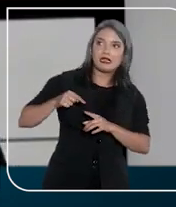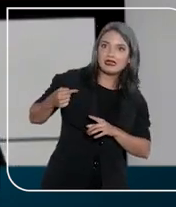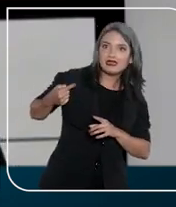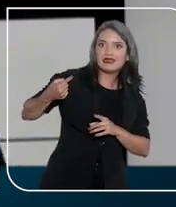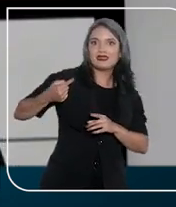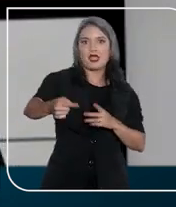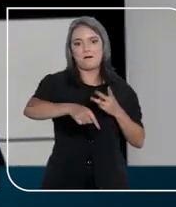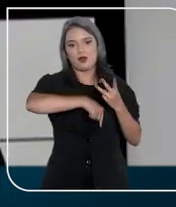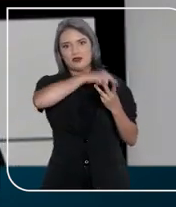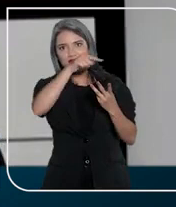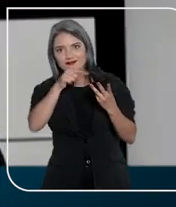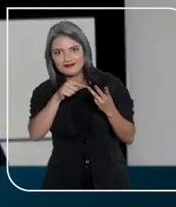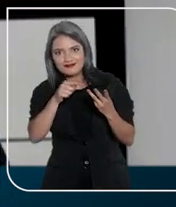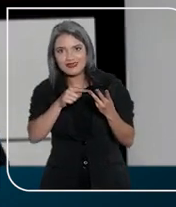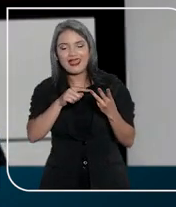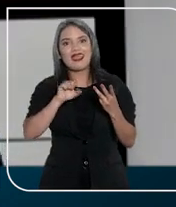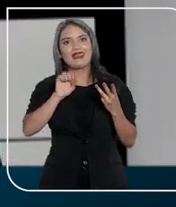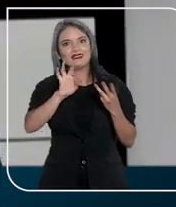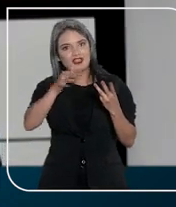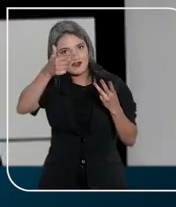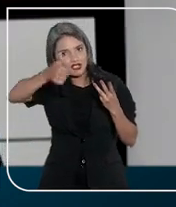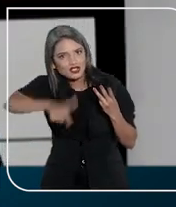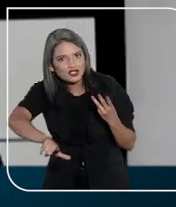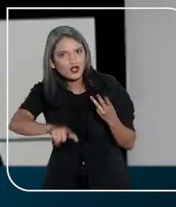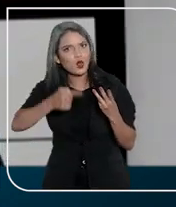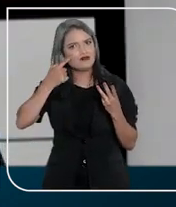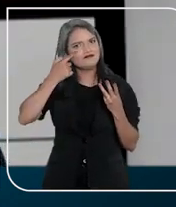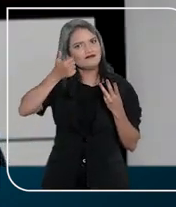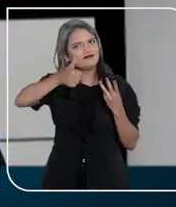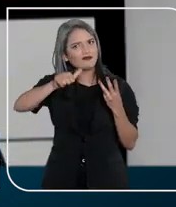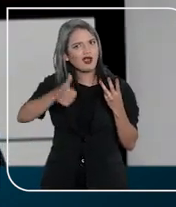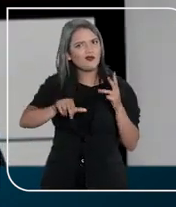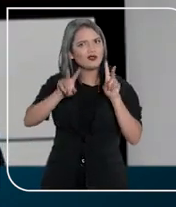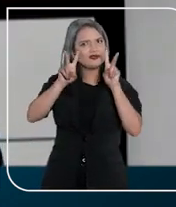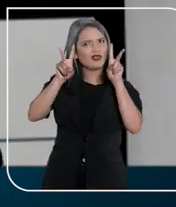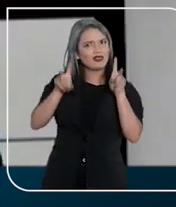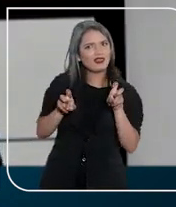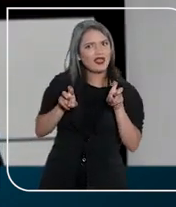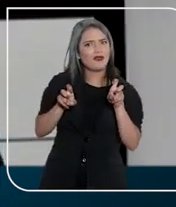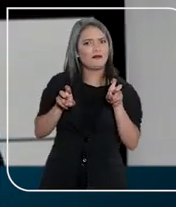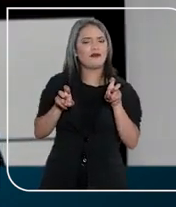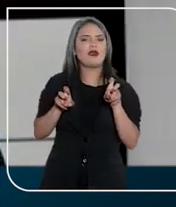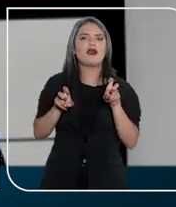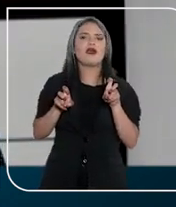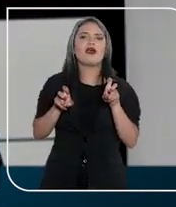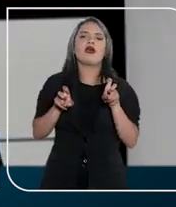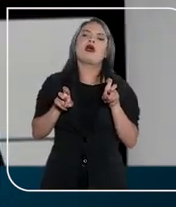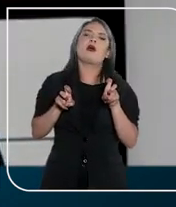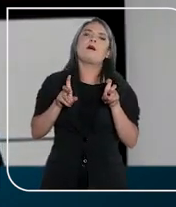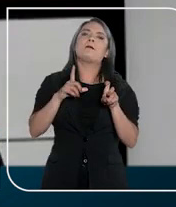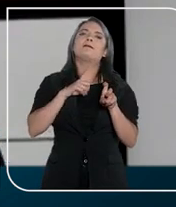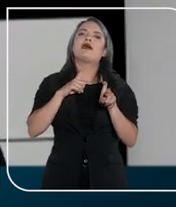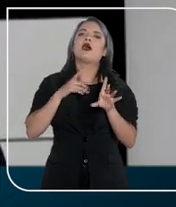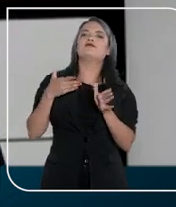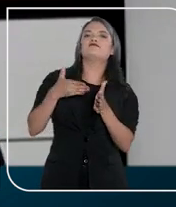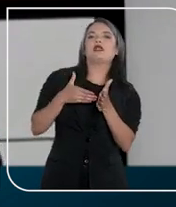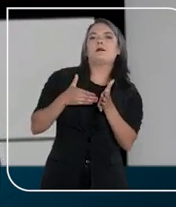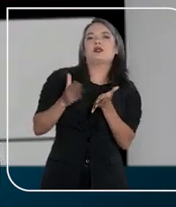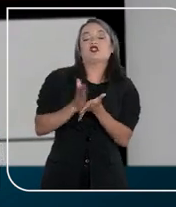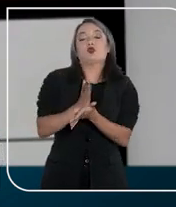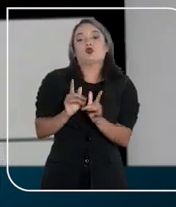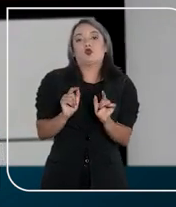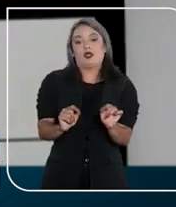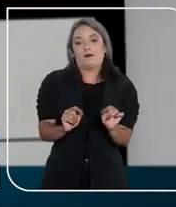Posteriormente, o Supremo teve que rever esse tema 784 para mitigá-lo e entender da seguinte forma: